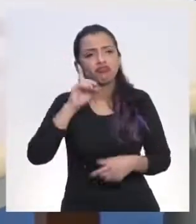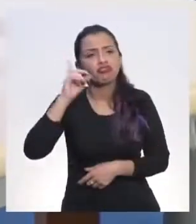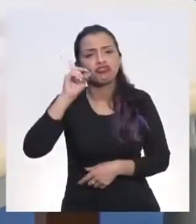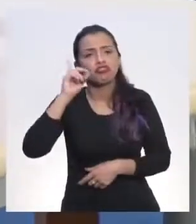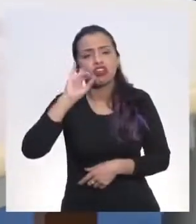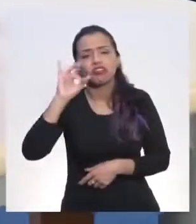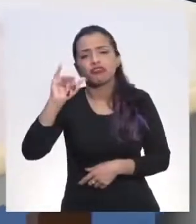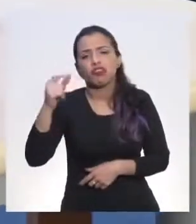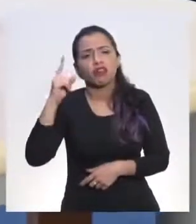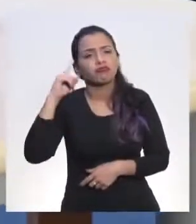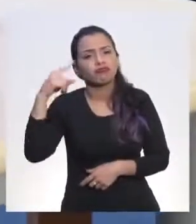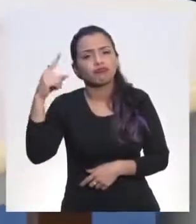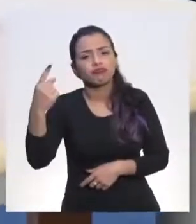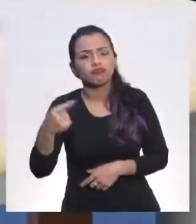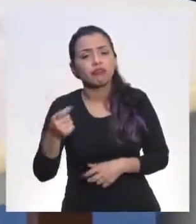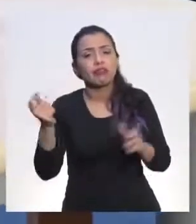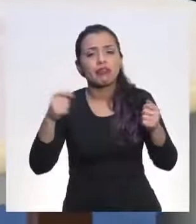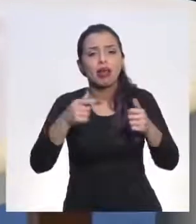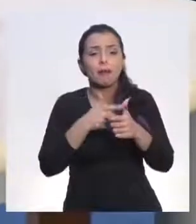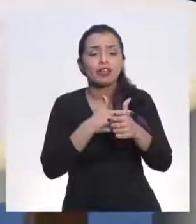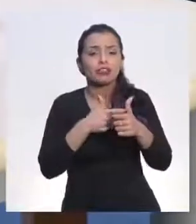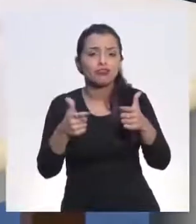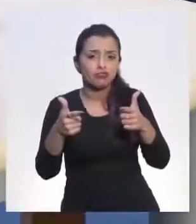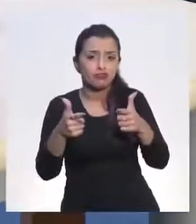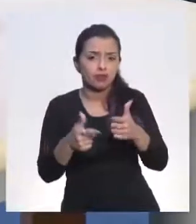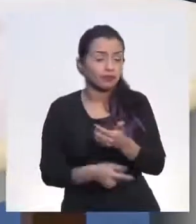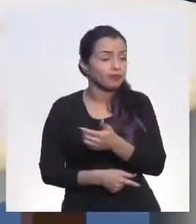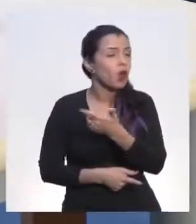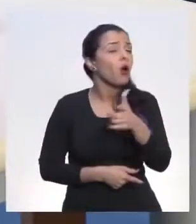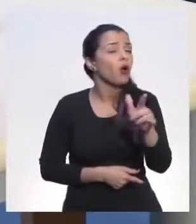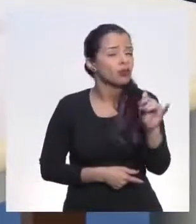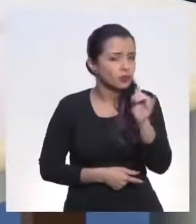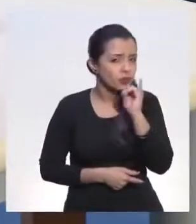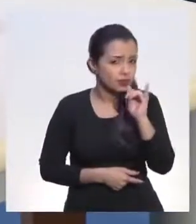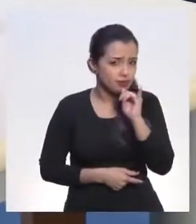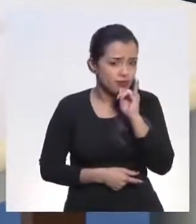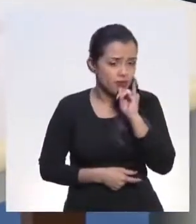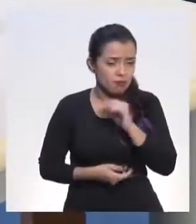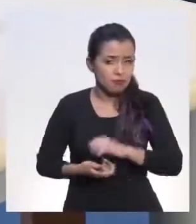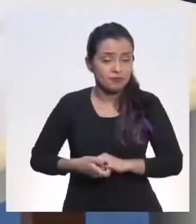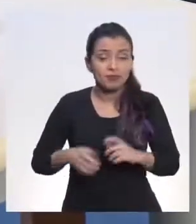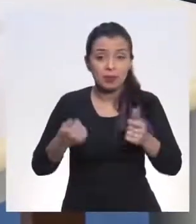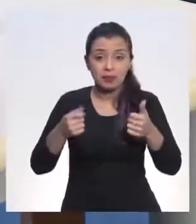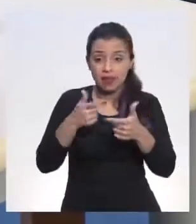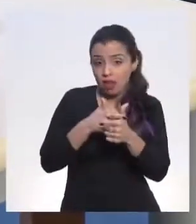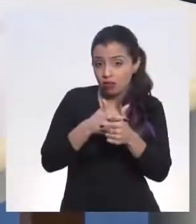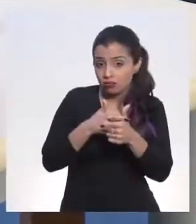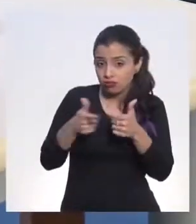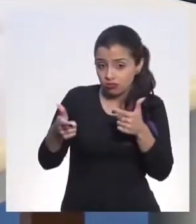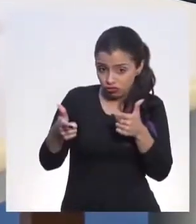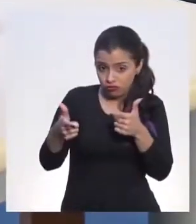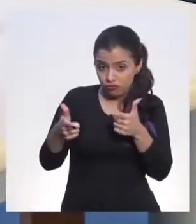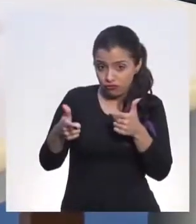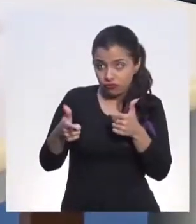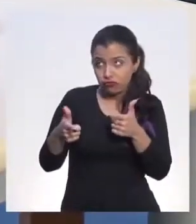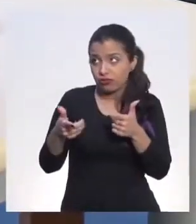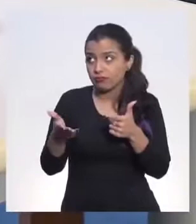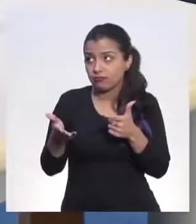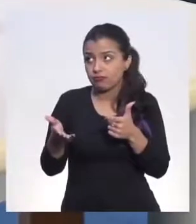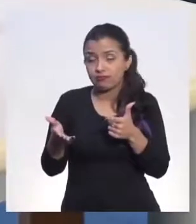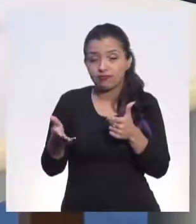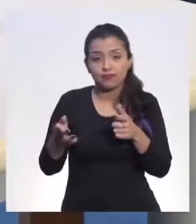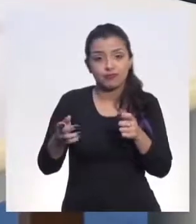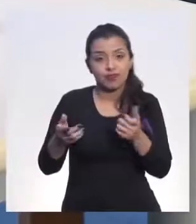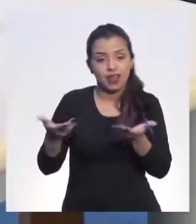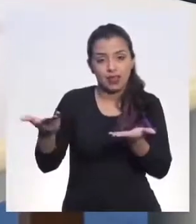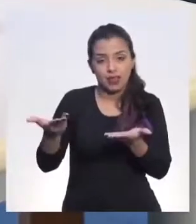aí de vocês que consiga dividir. Vou até dar um outro exemplo aí, Ale. Eu preciso dividir as fatias do pão